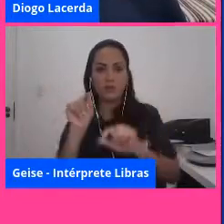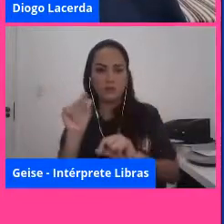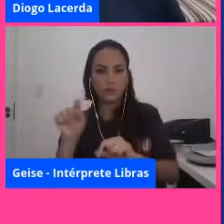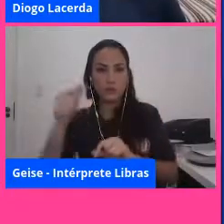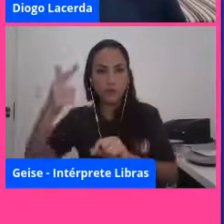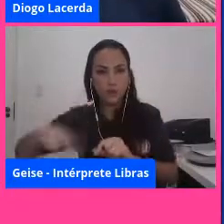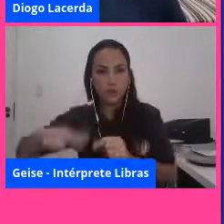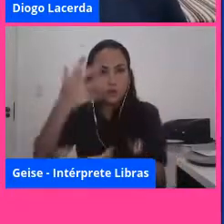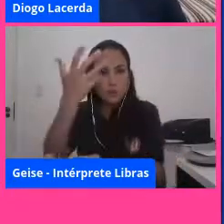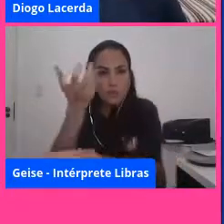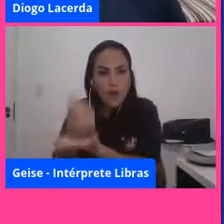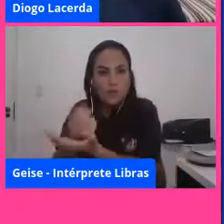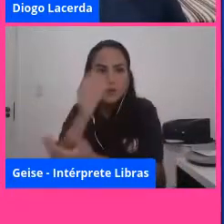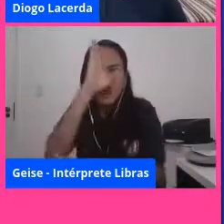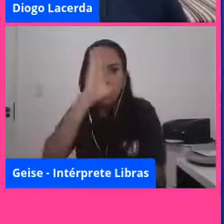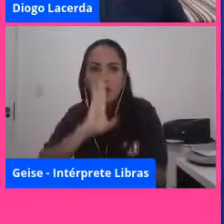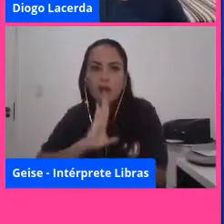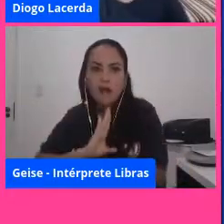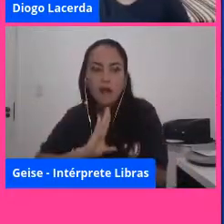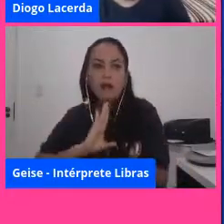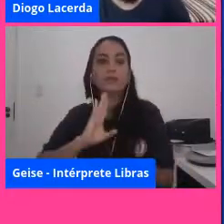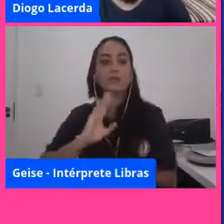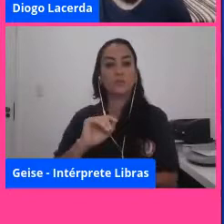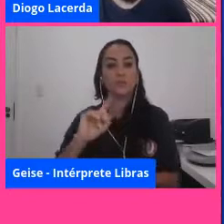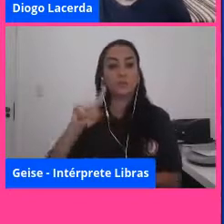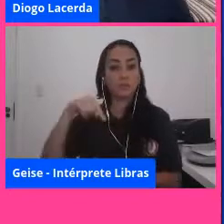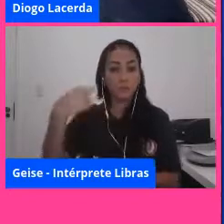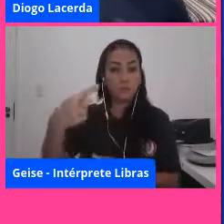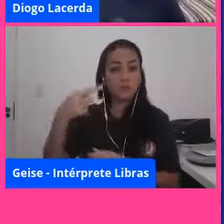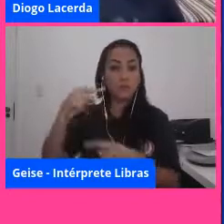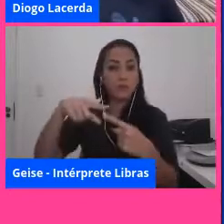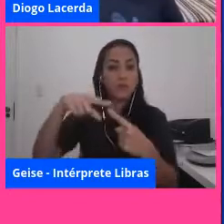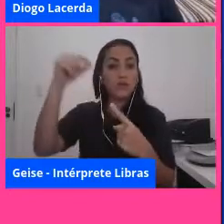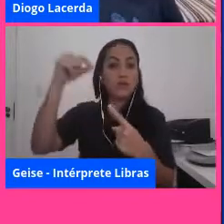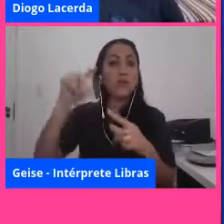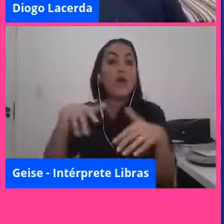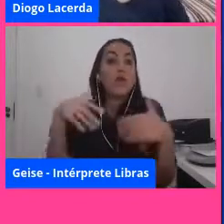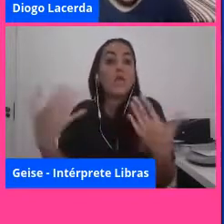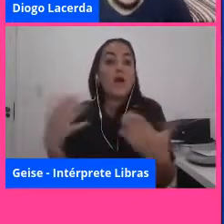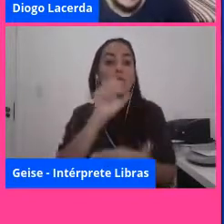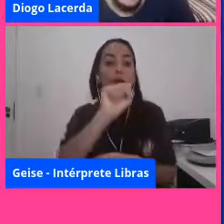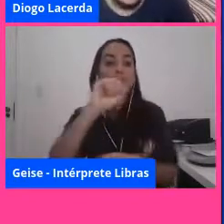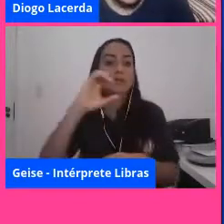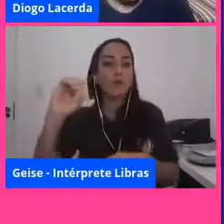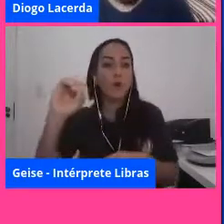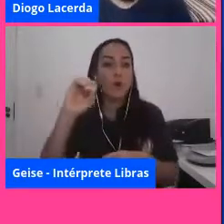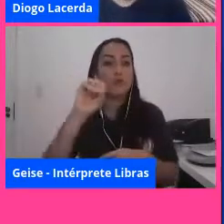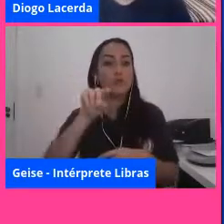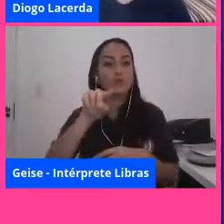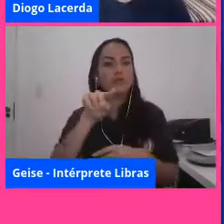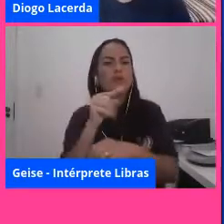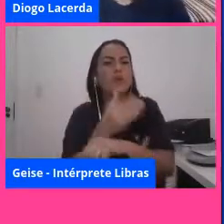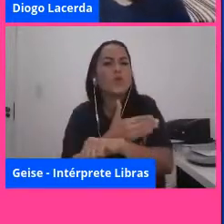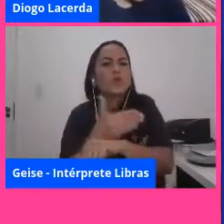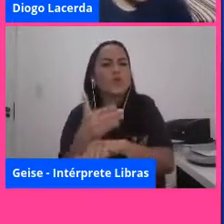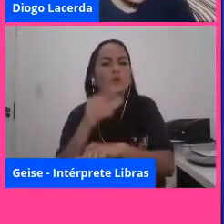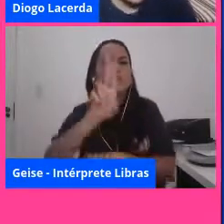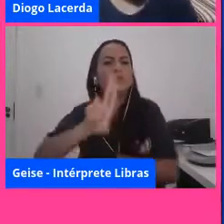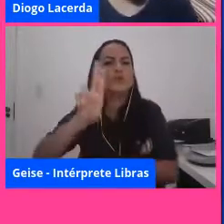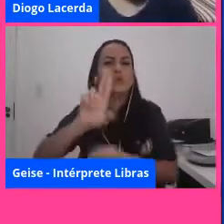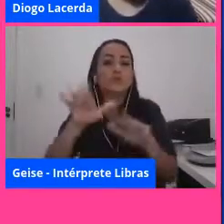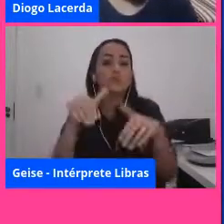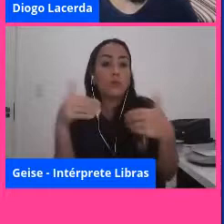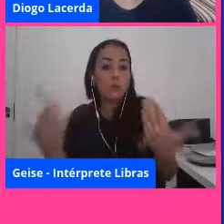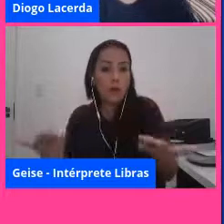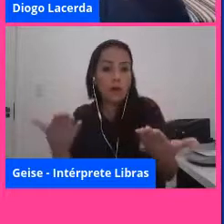Free. E aí, finalmente, você vai escolher o sistema operacional que você usualmente utiliza, que está